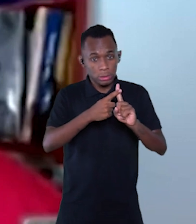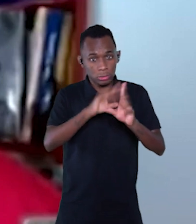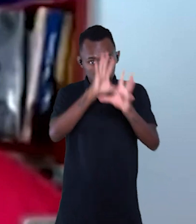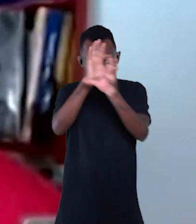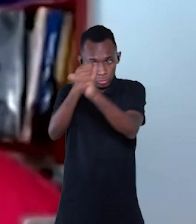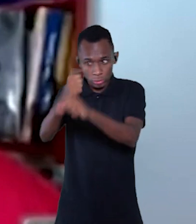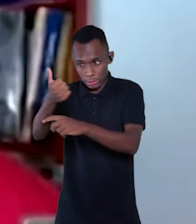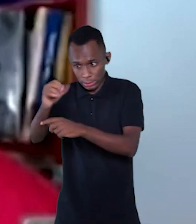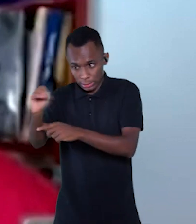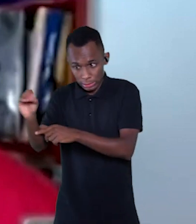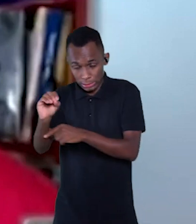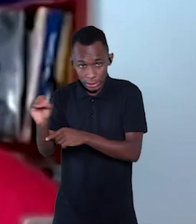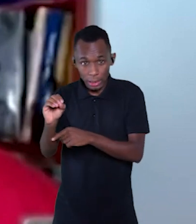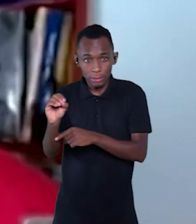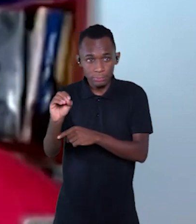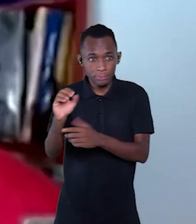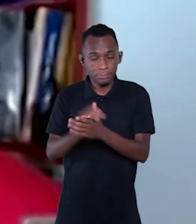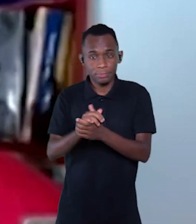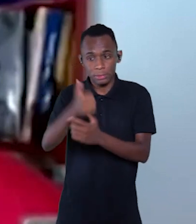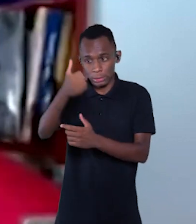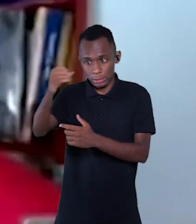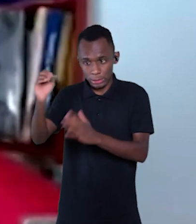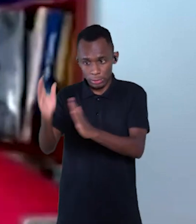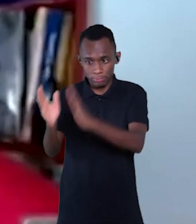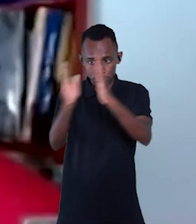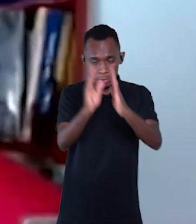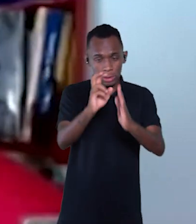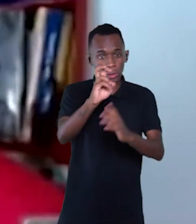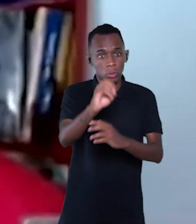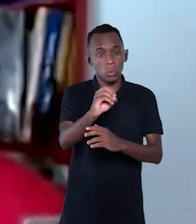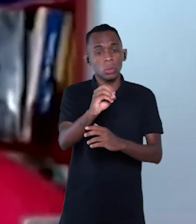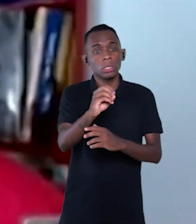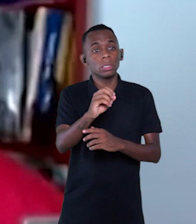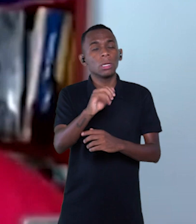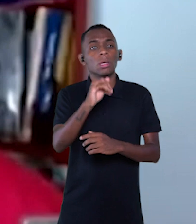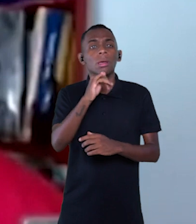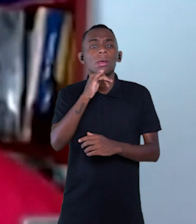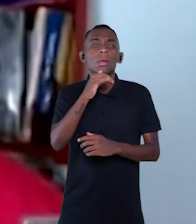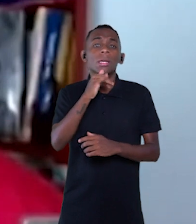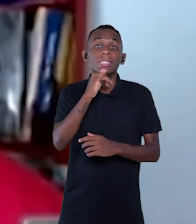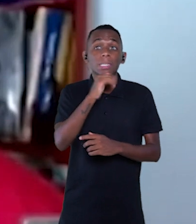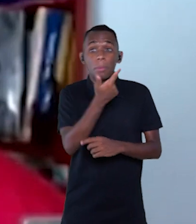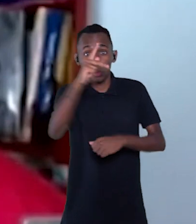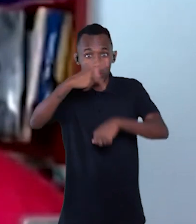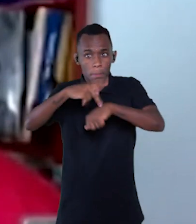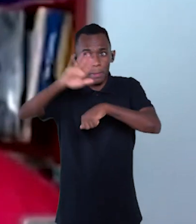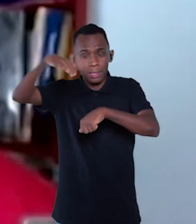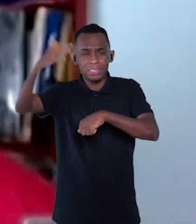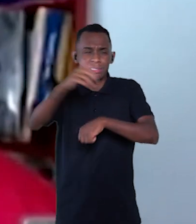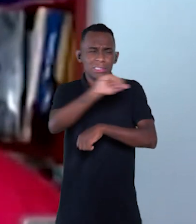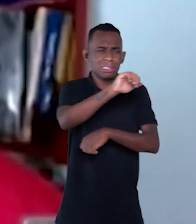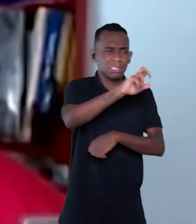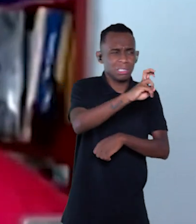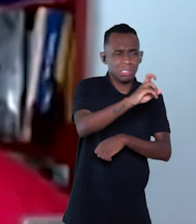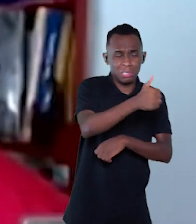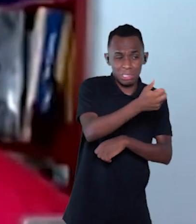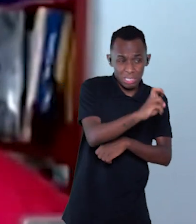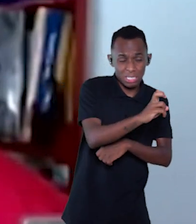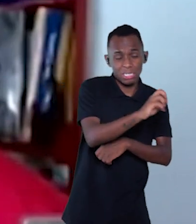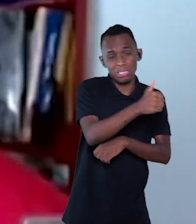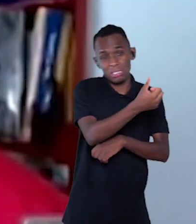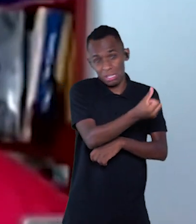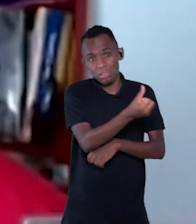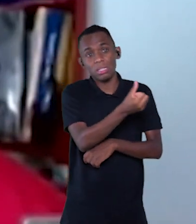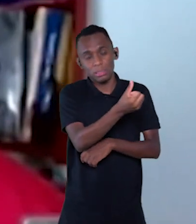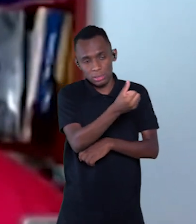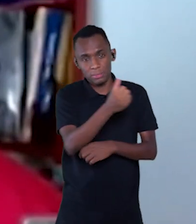gestações não planejadas. Para você comparar, no Reino Unido, isso é em torno de 15 a 16 gestações